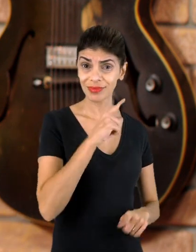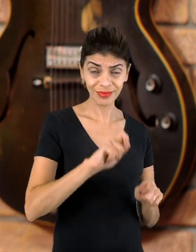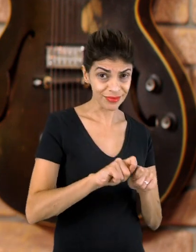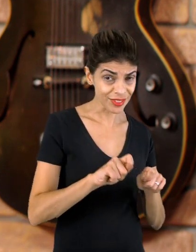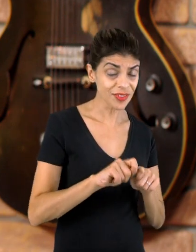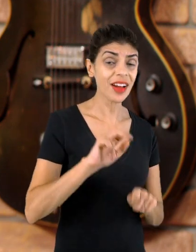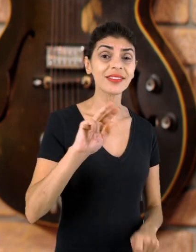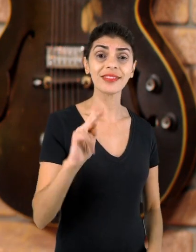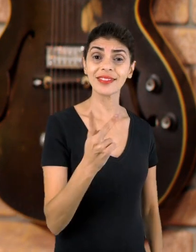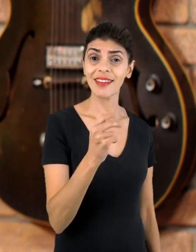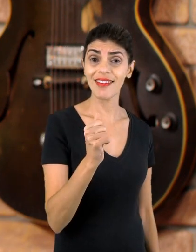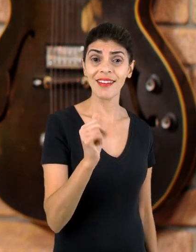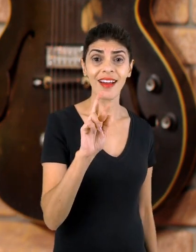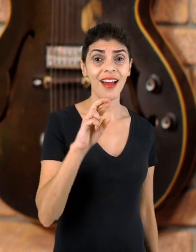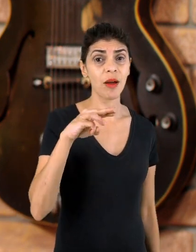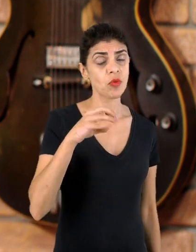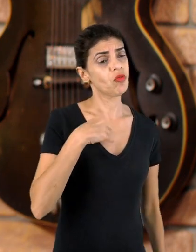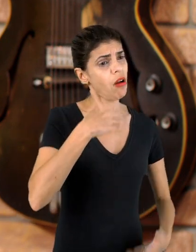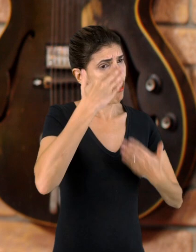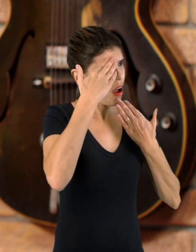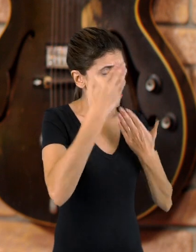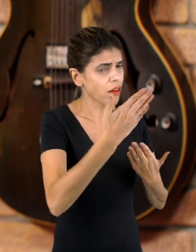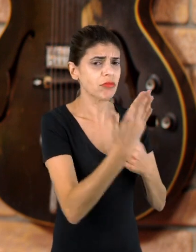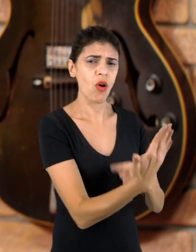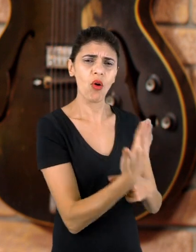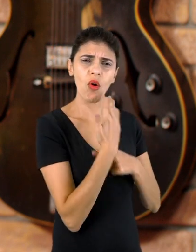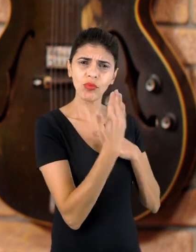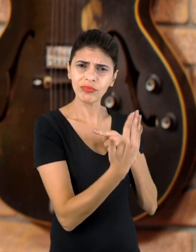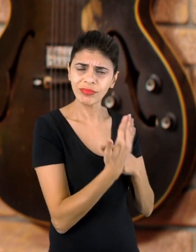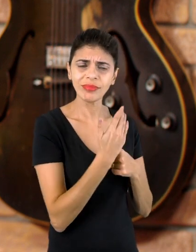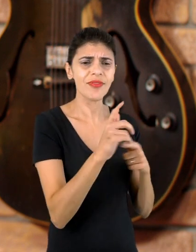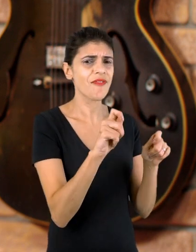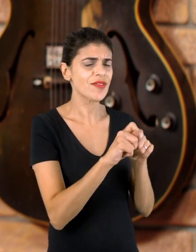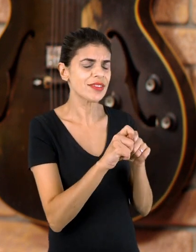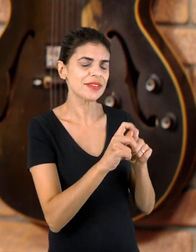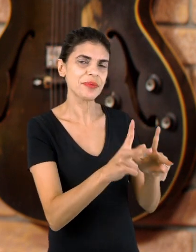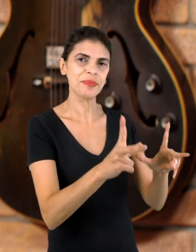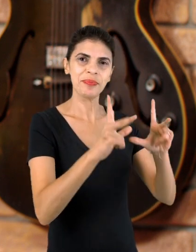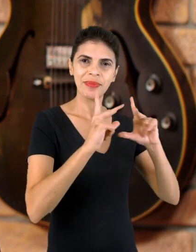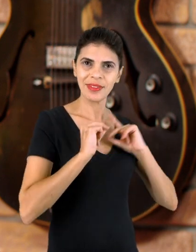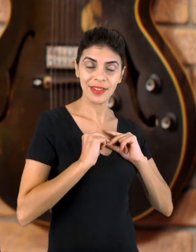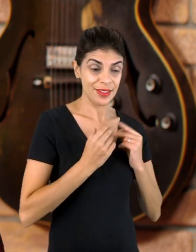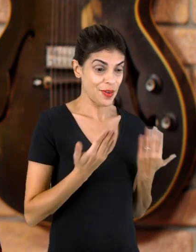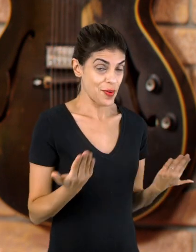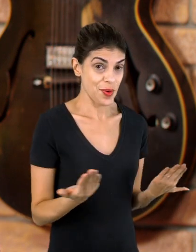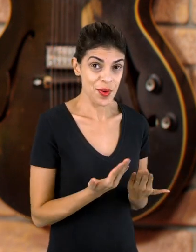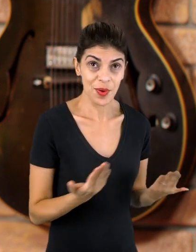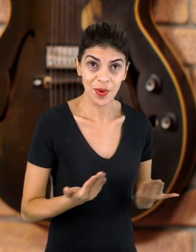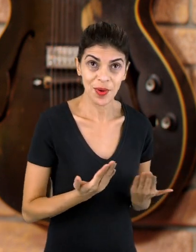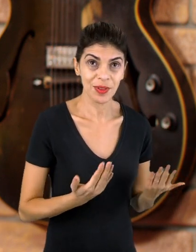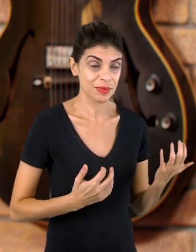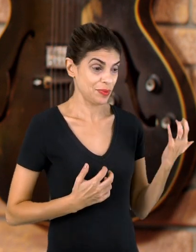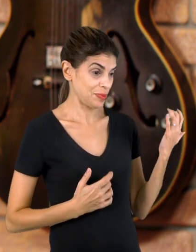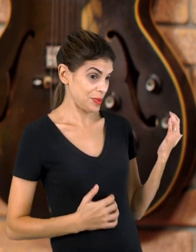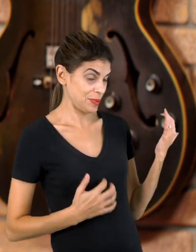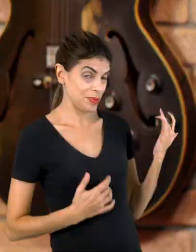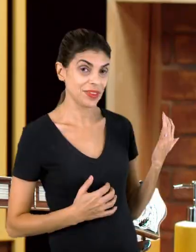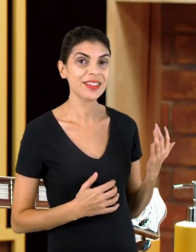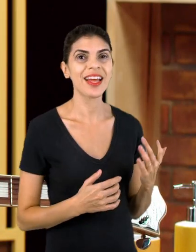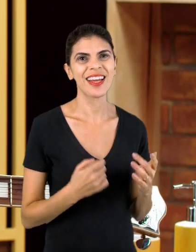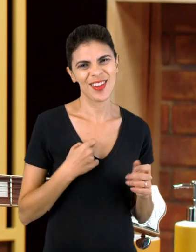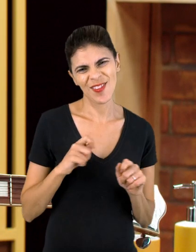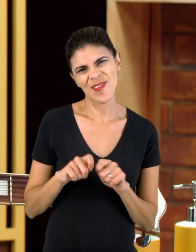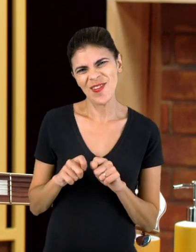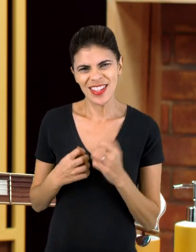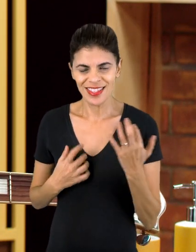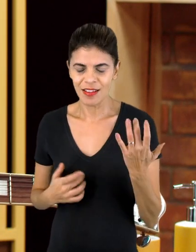também que até a harmonia eu faço, né? Inclusive, agradeço a sua contribuição com o acorde que você deu de presente pra gente hoje, um mi